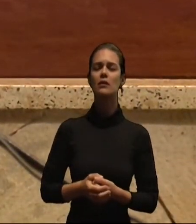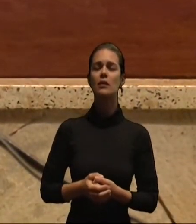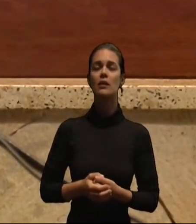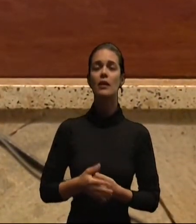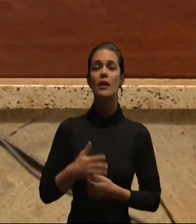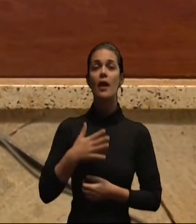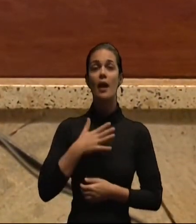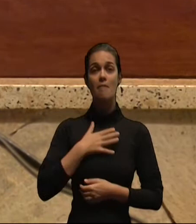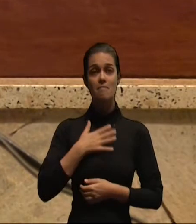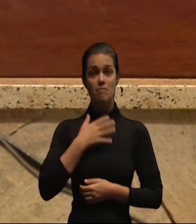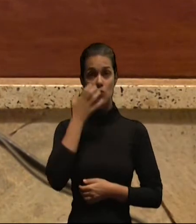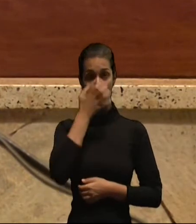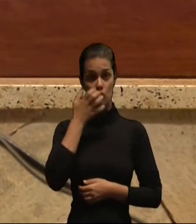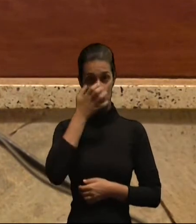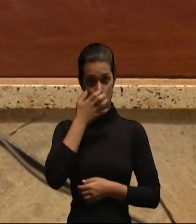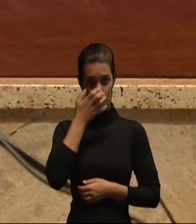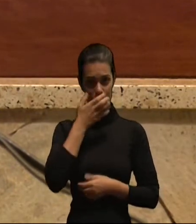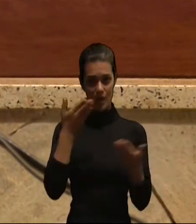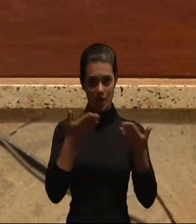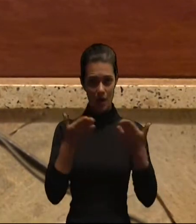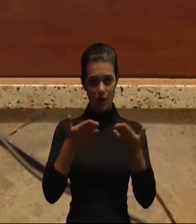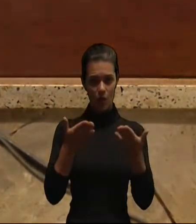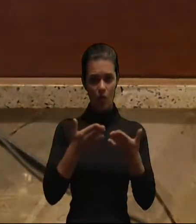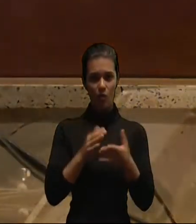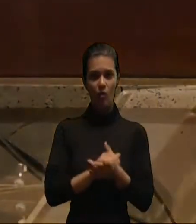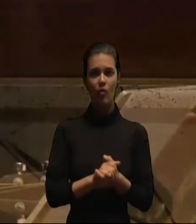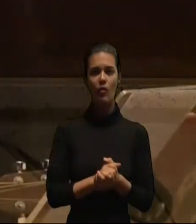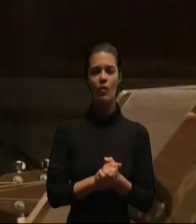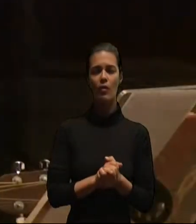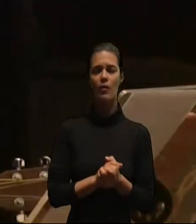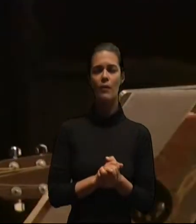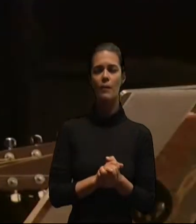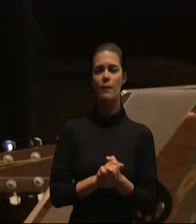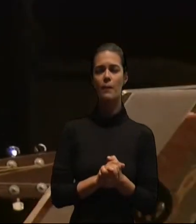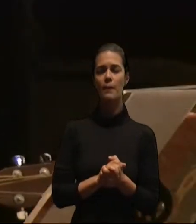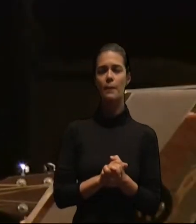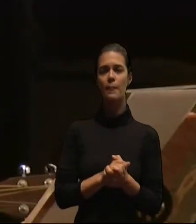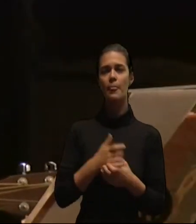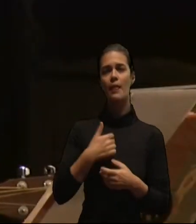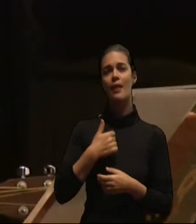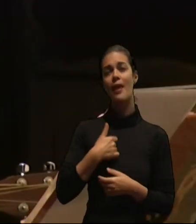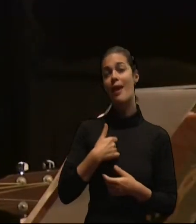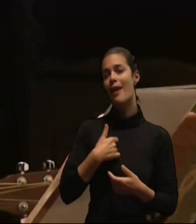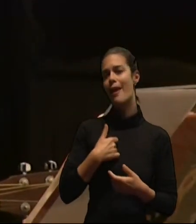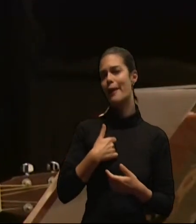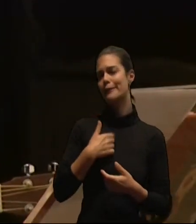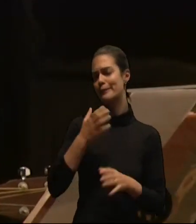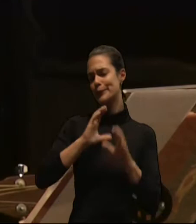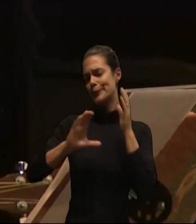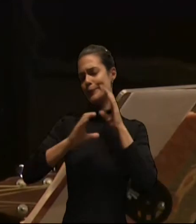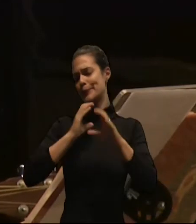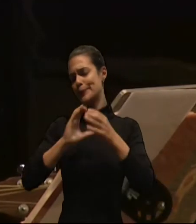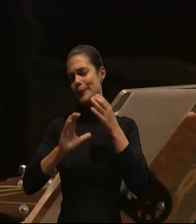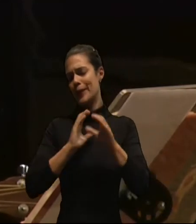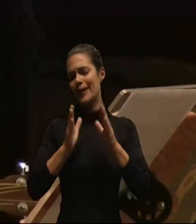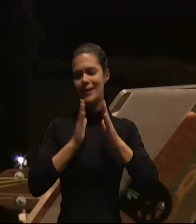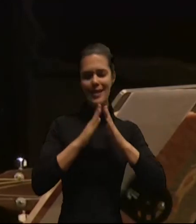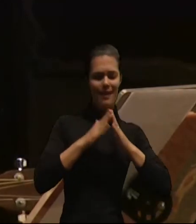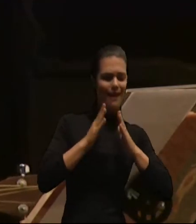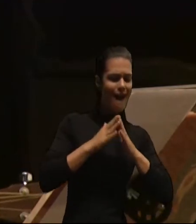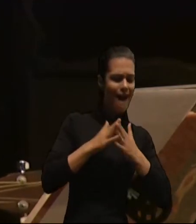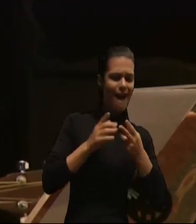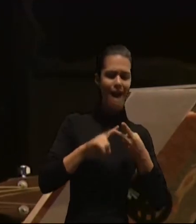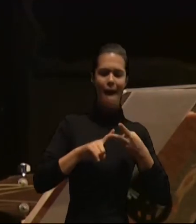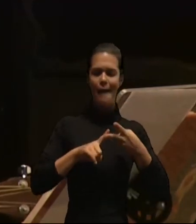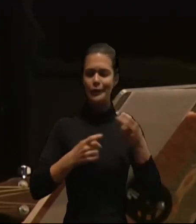ó Deus de Poder, é uma das canções que eu cantarolo no meu carro, enquanto dirijo, na minha casa, enquanto faço as coisas, porque o meu maior desejo